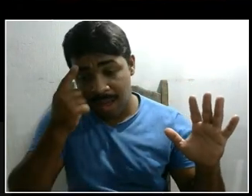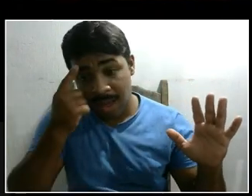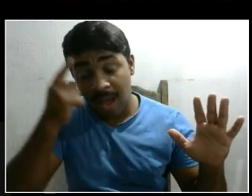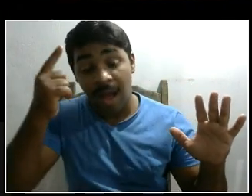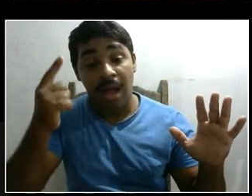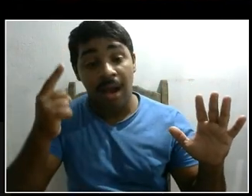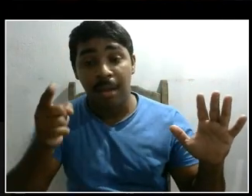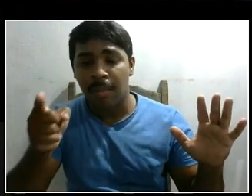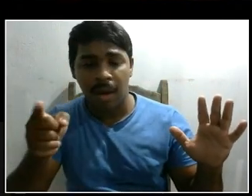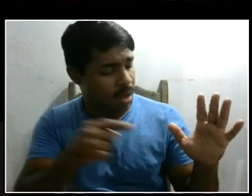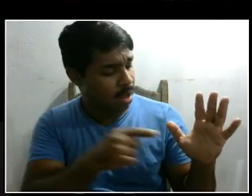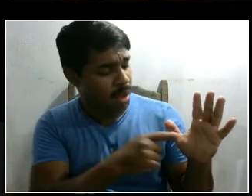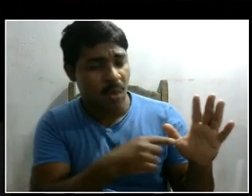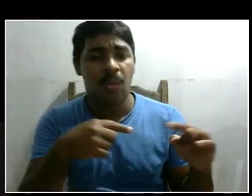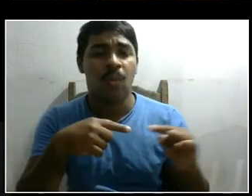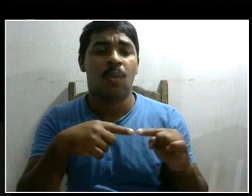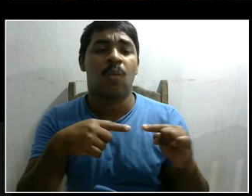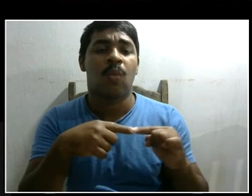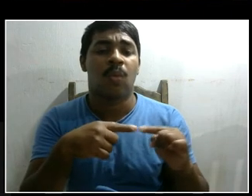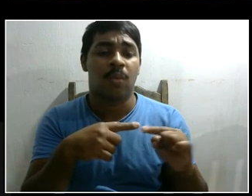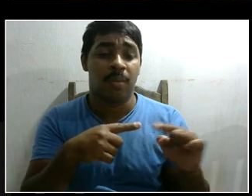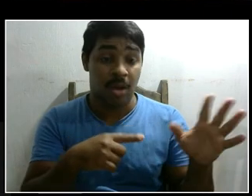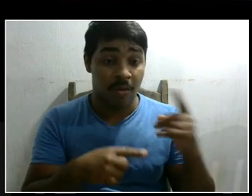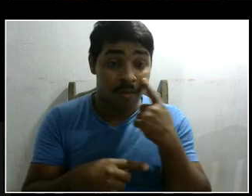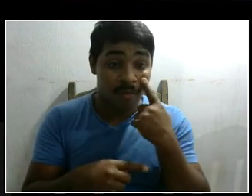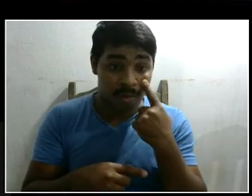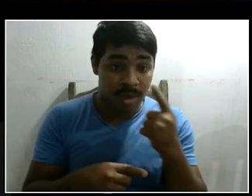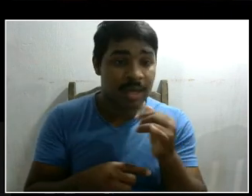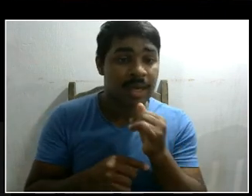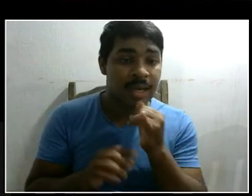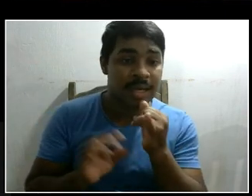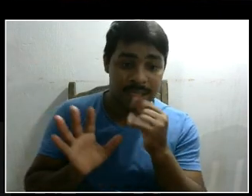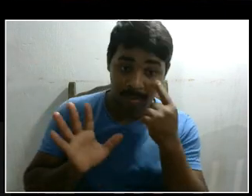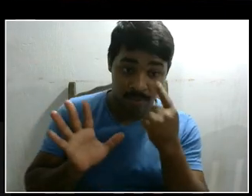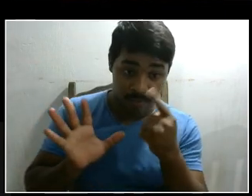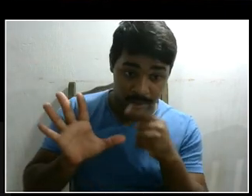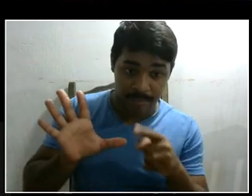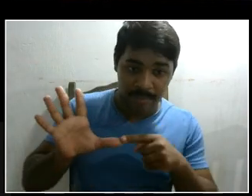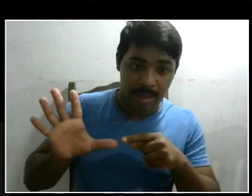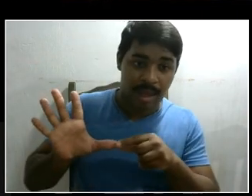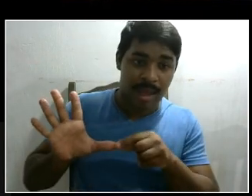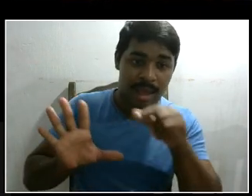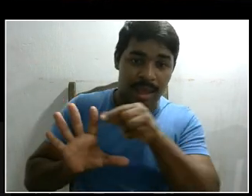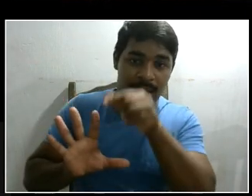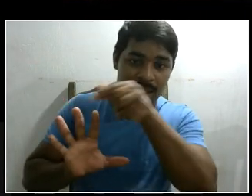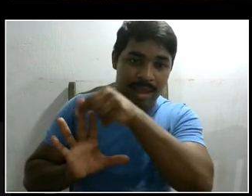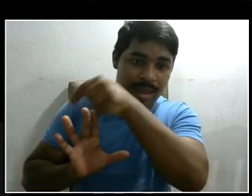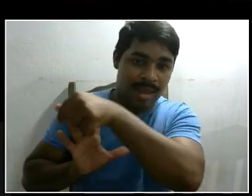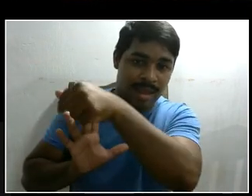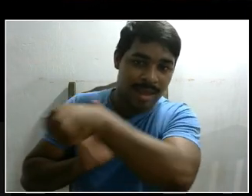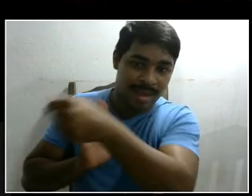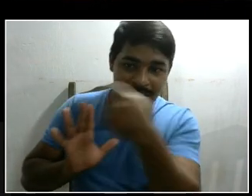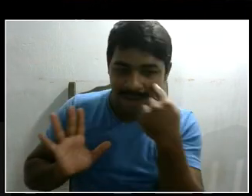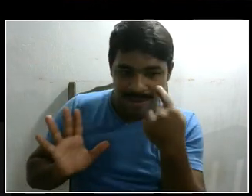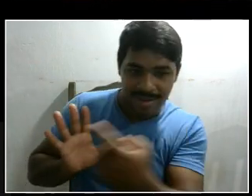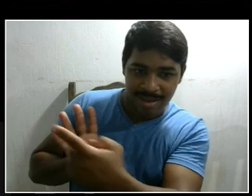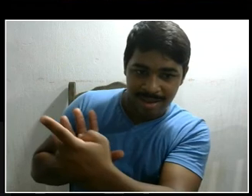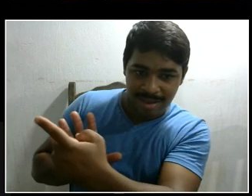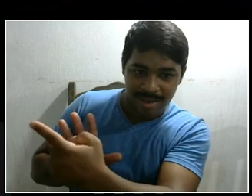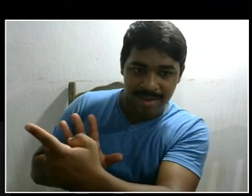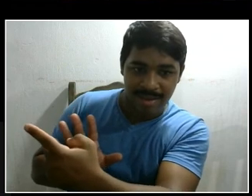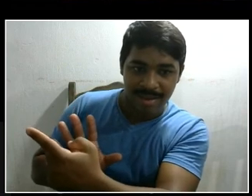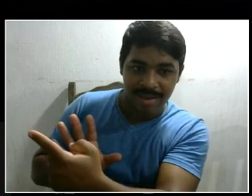partes que formam o neurônio. Por exemplo, ó, os dedos, vocês viram lá, que ele é chamado, aquela parte lá que forma os